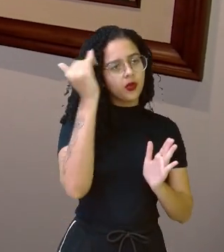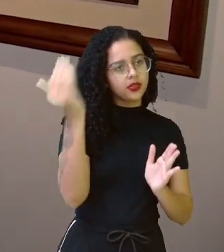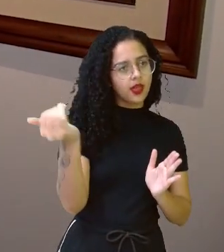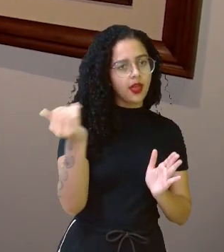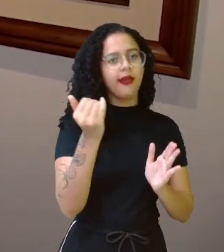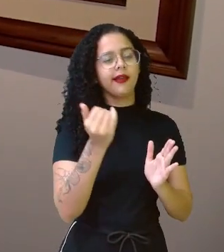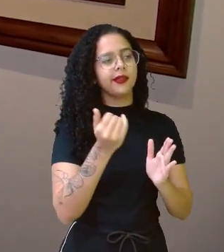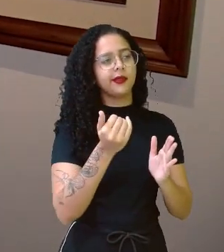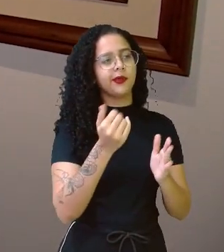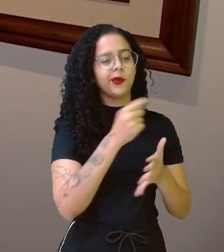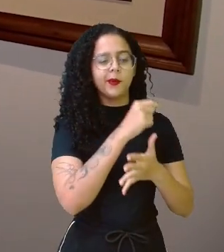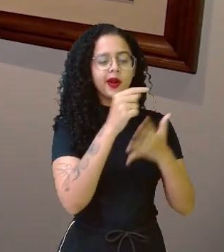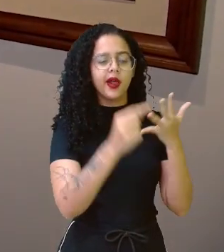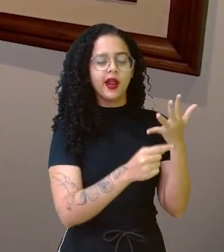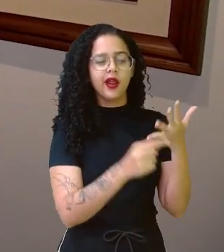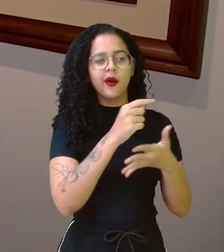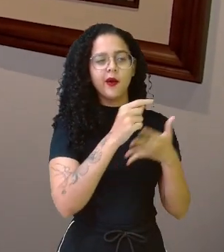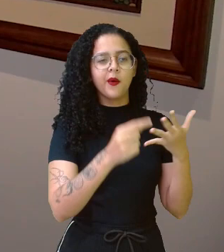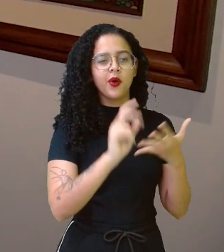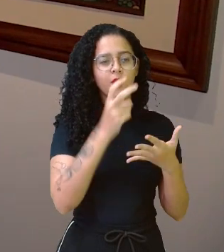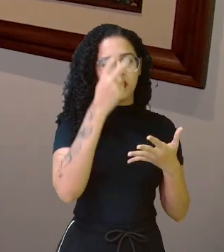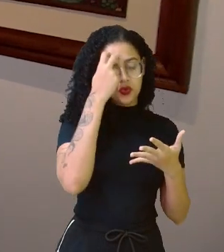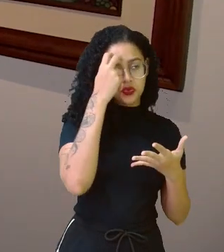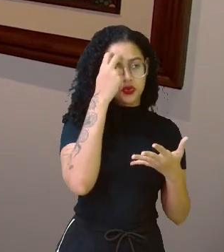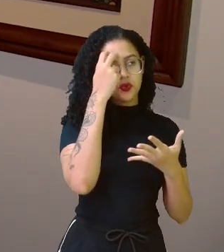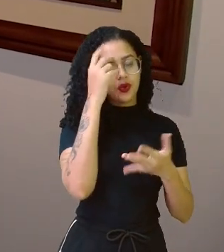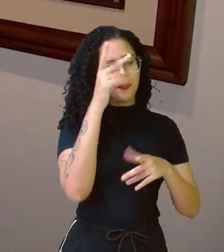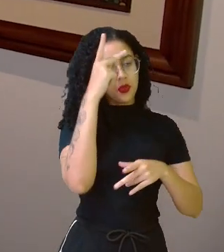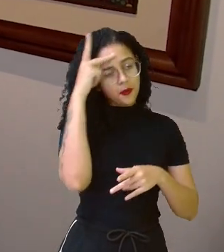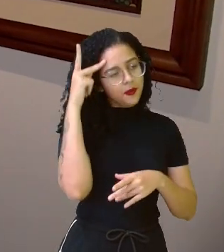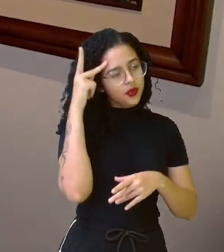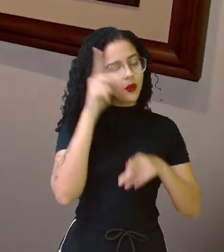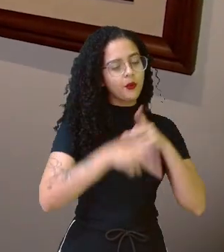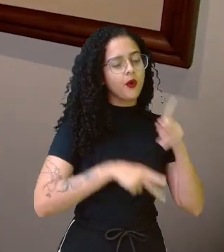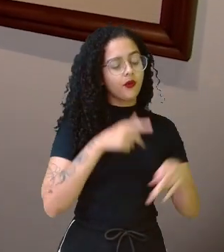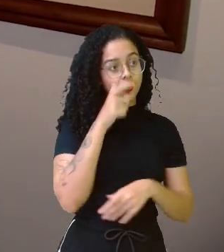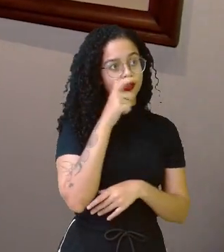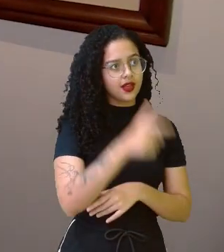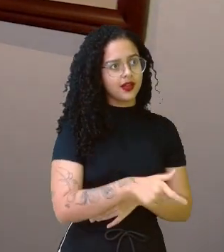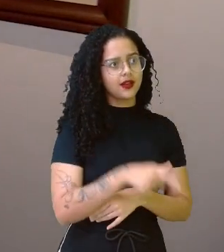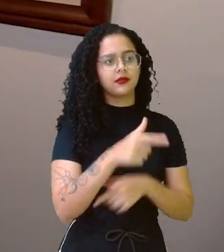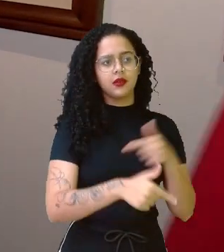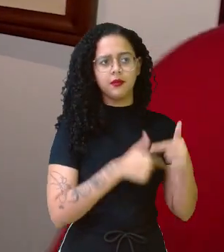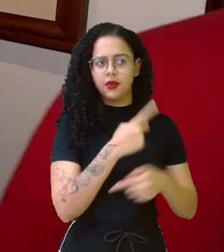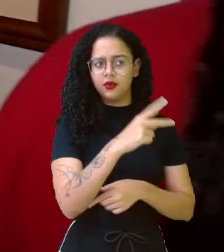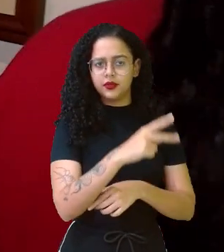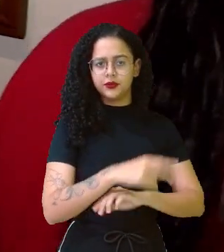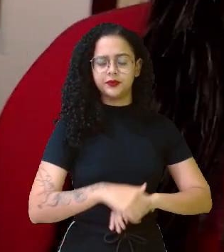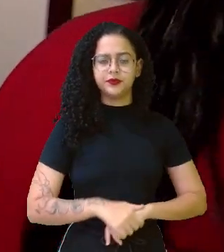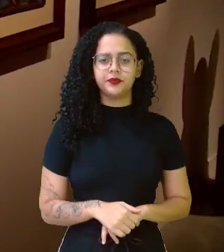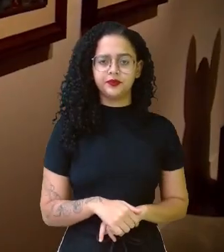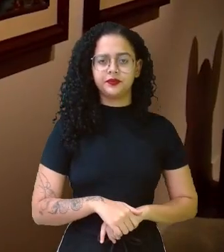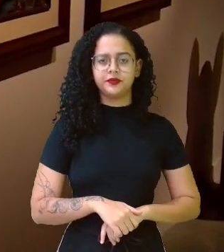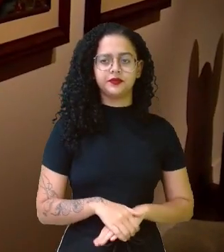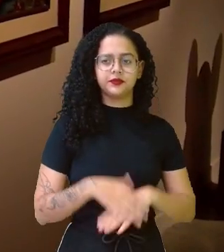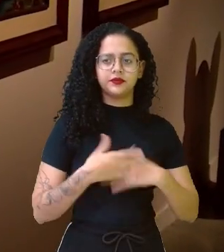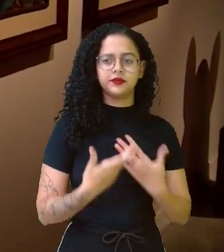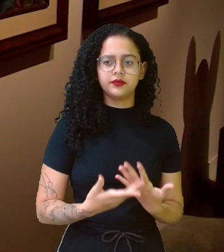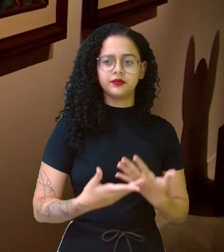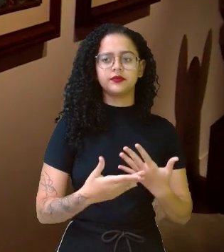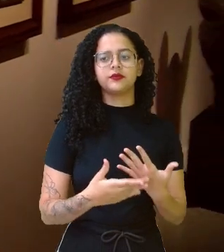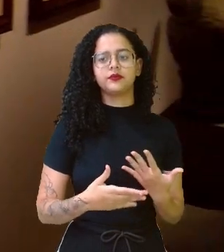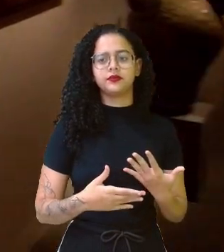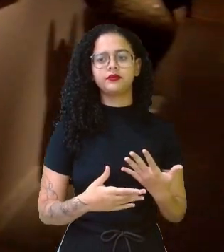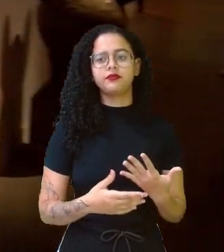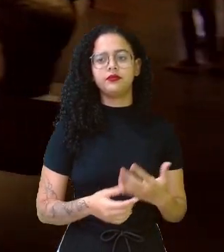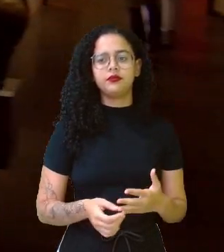dos elementos da cultura nacional, as pessoas do povo, né, bem interessante o trabalho dele. Vamos mais, o que mais a gente